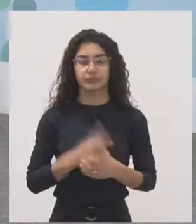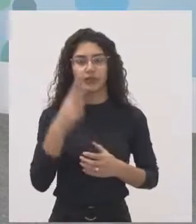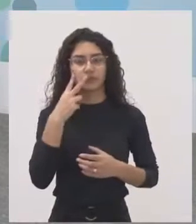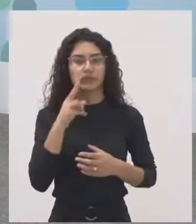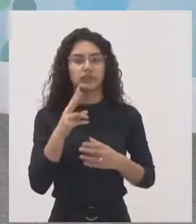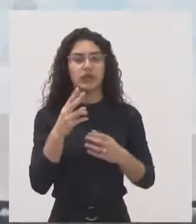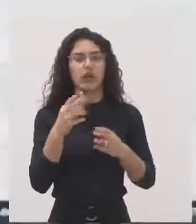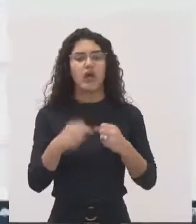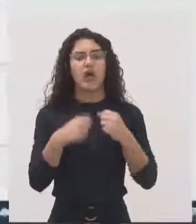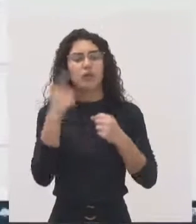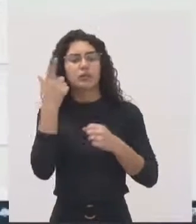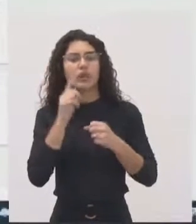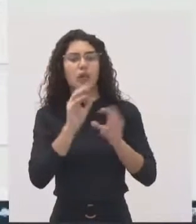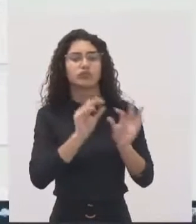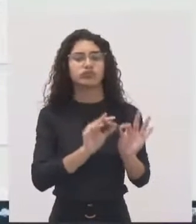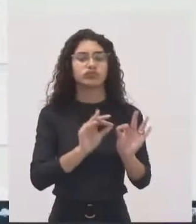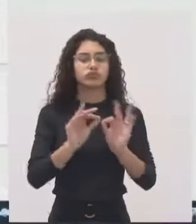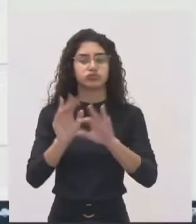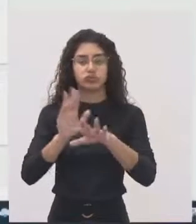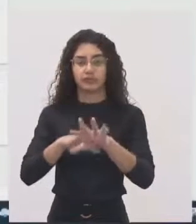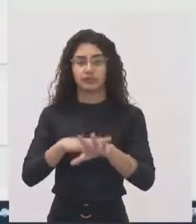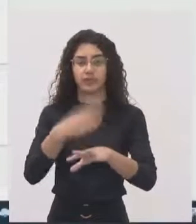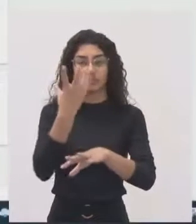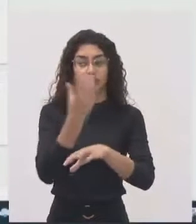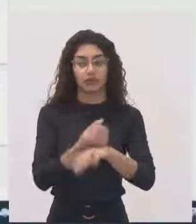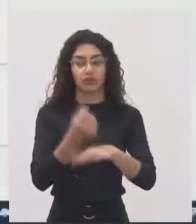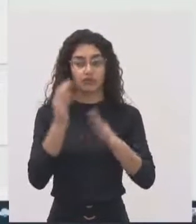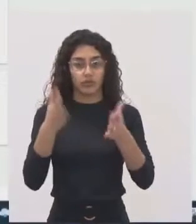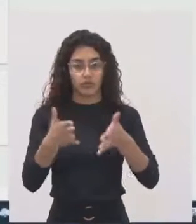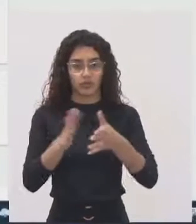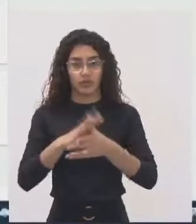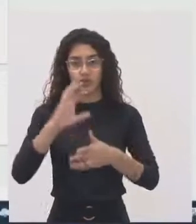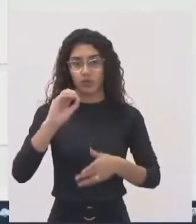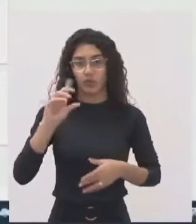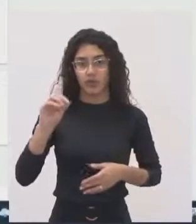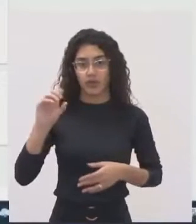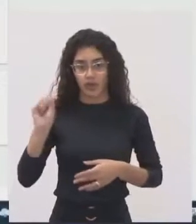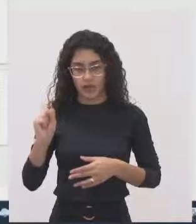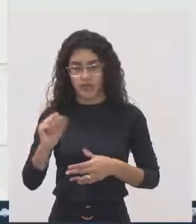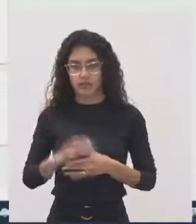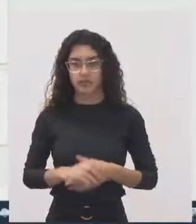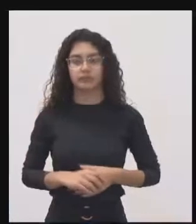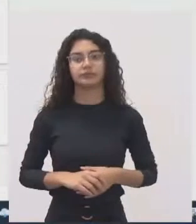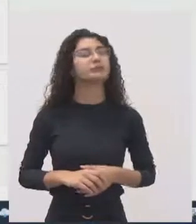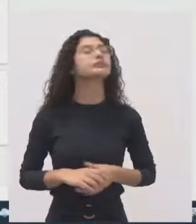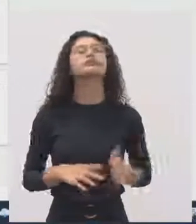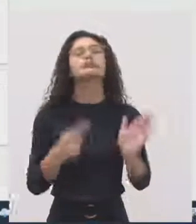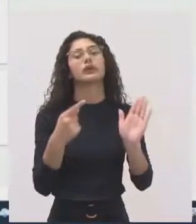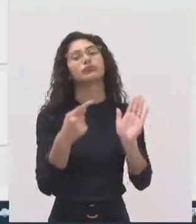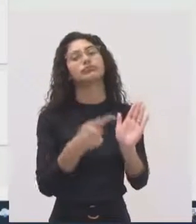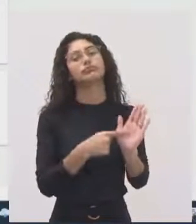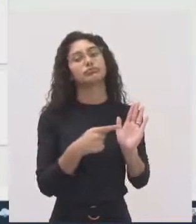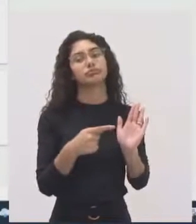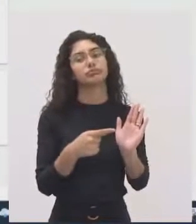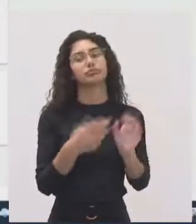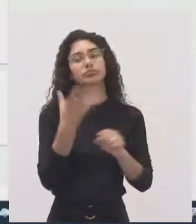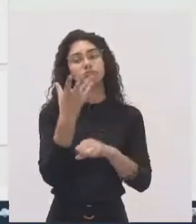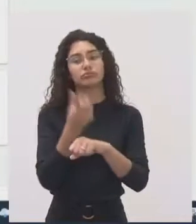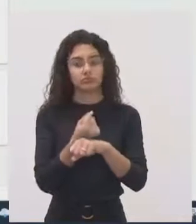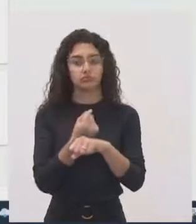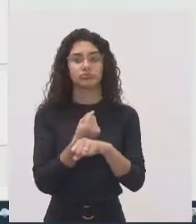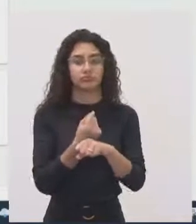todo o processo. Então, a gente fez o download aqui do OBS. Vamos clicar aqui para fazer a